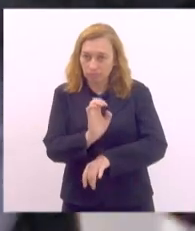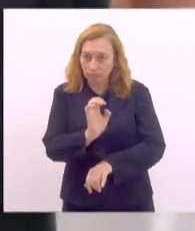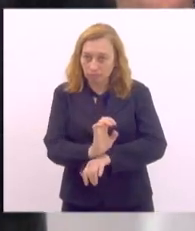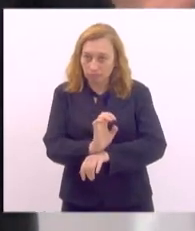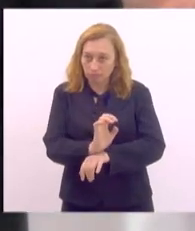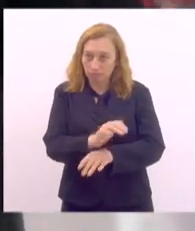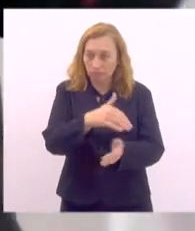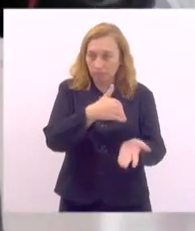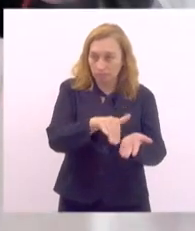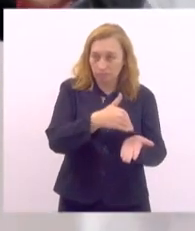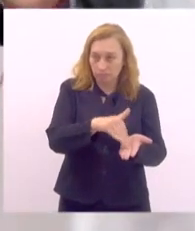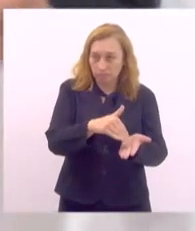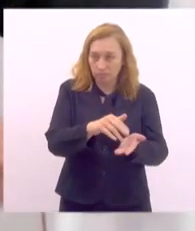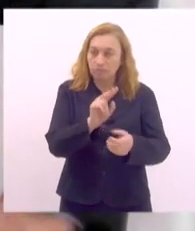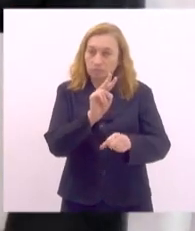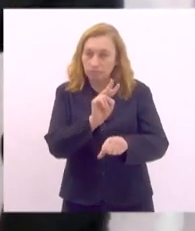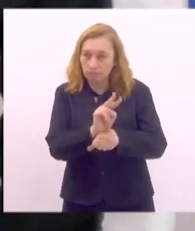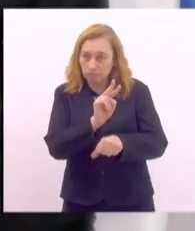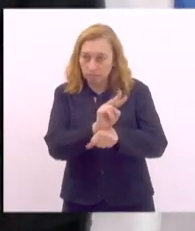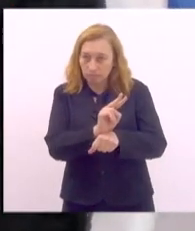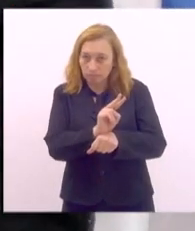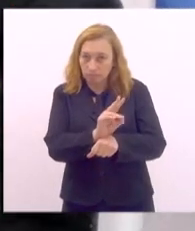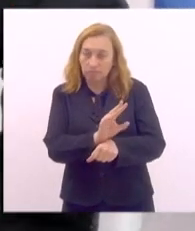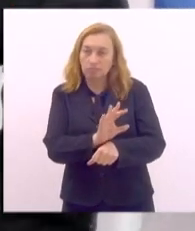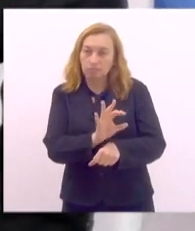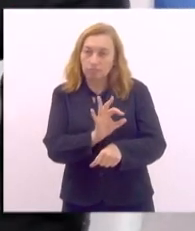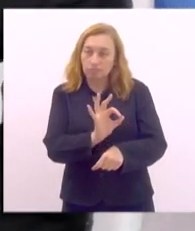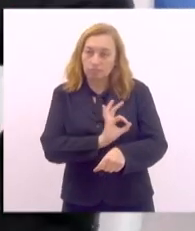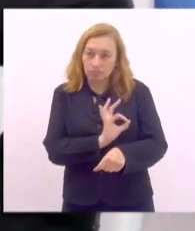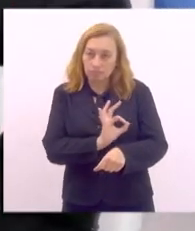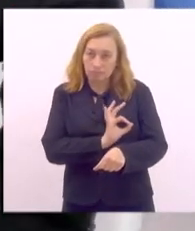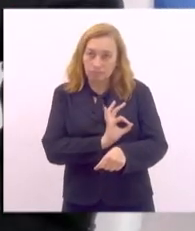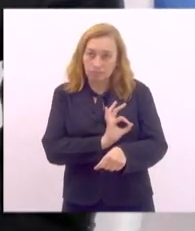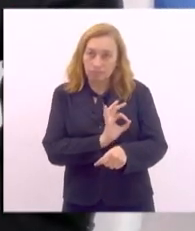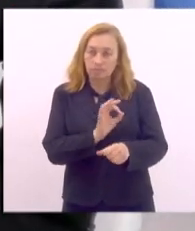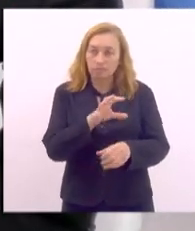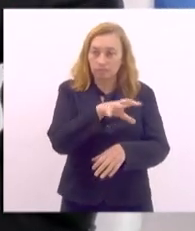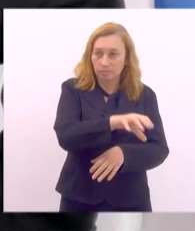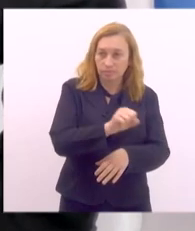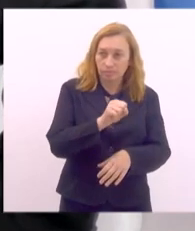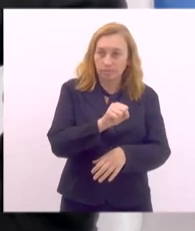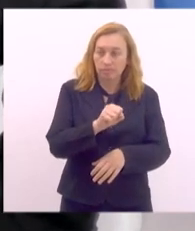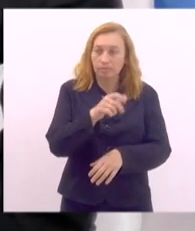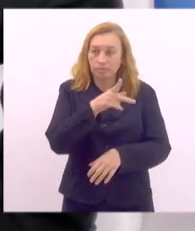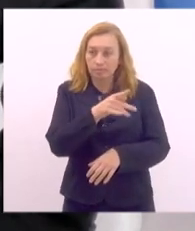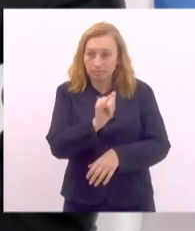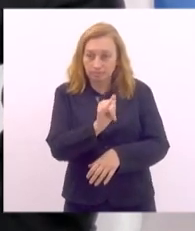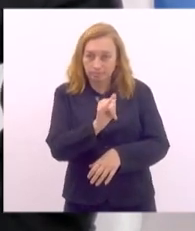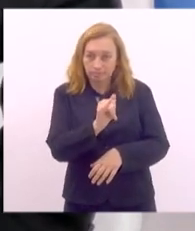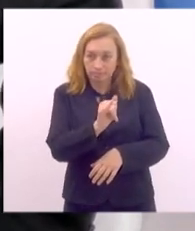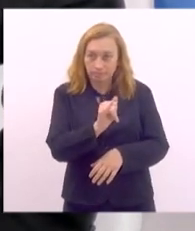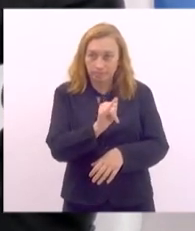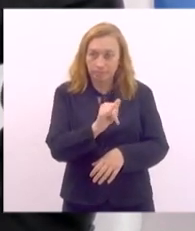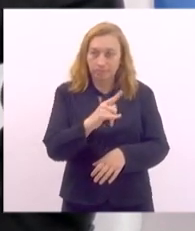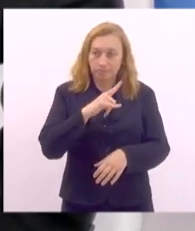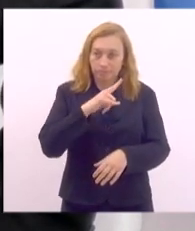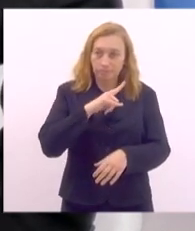é polícia de vigilância mesmo, do Estado, pegava os pais que tinham hanseníase e separava os pais dos